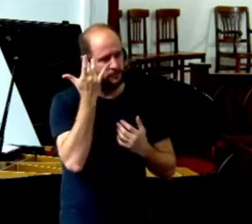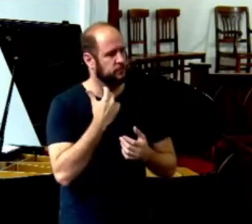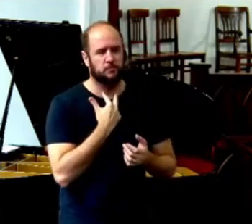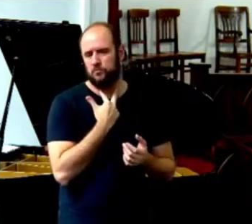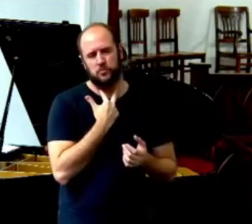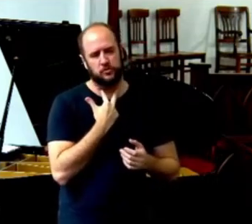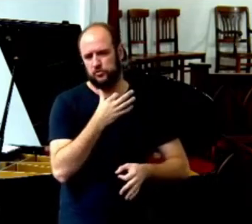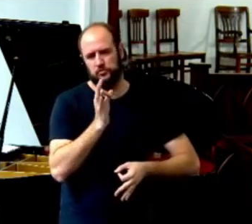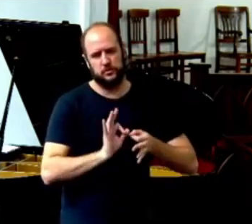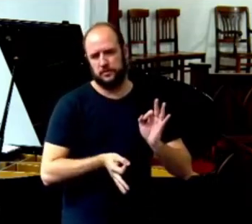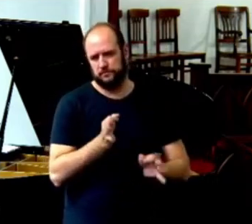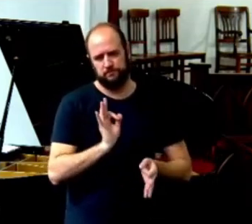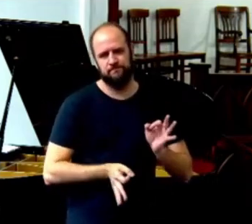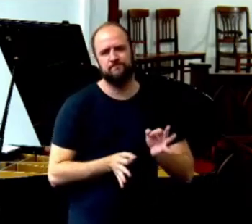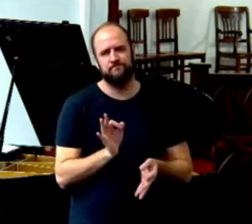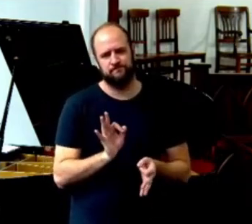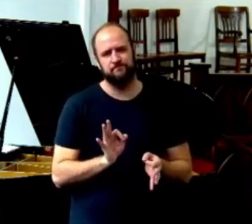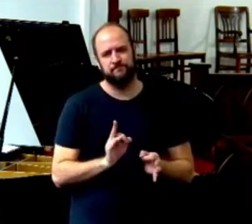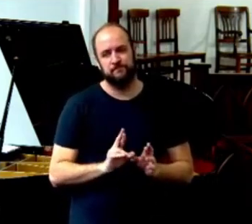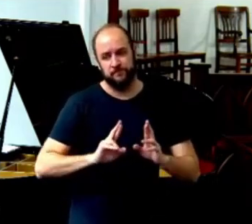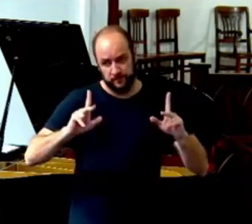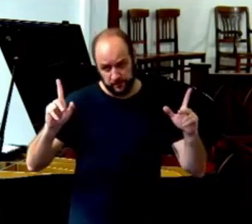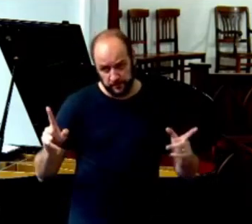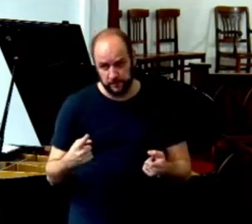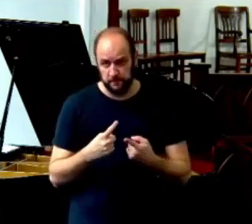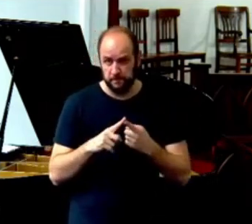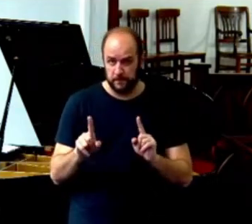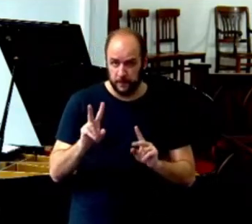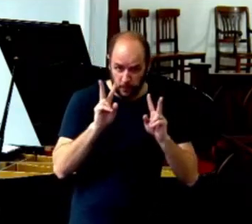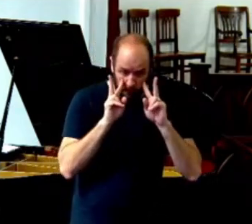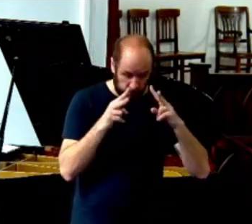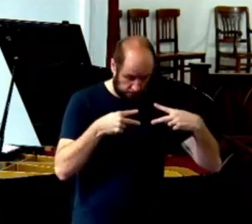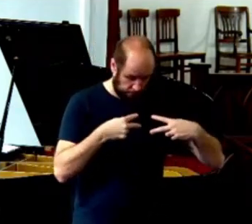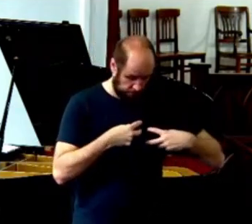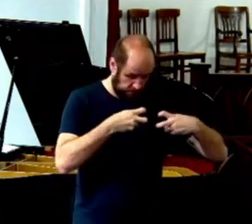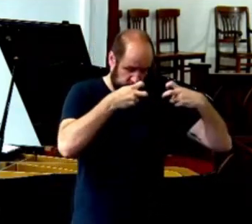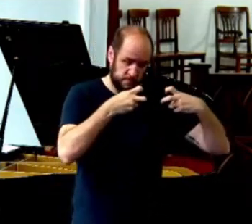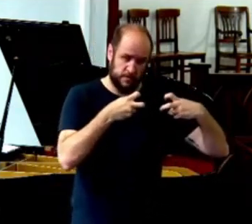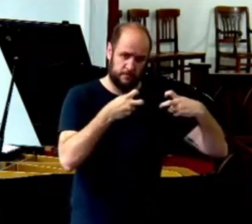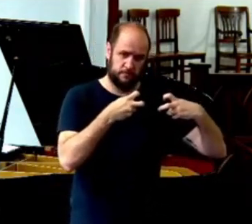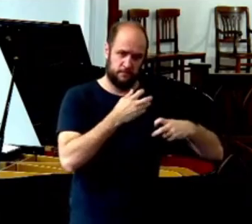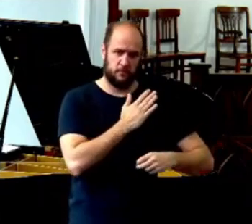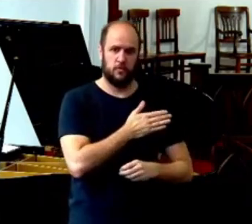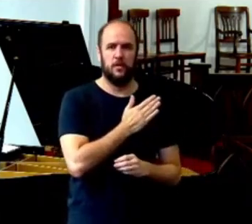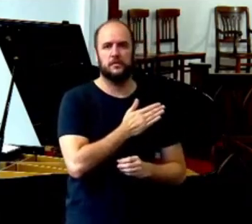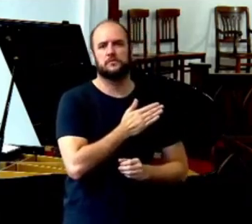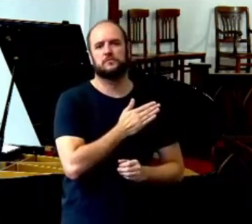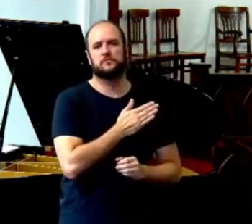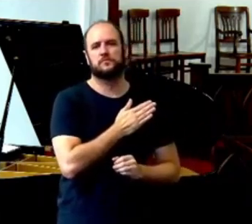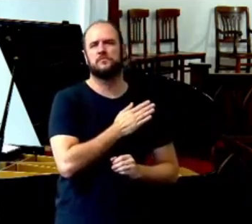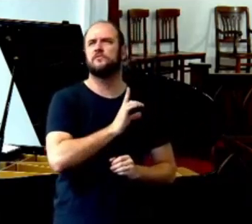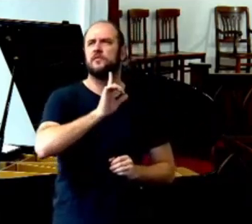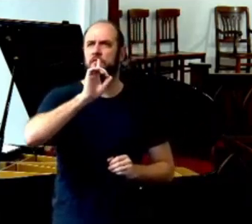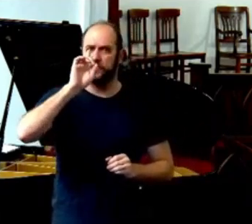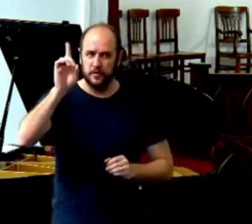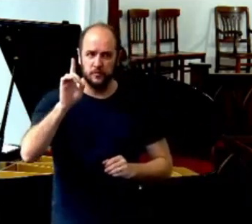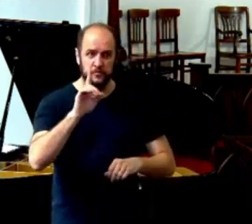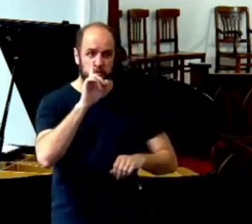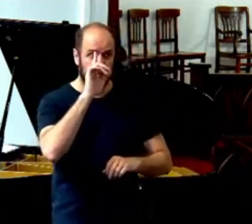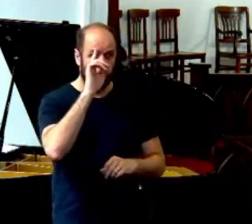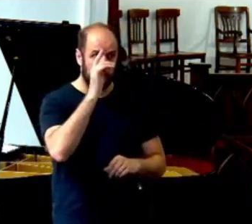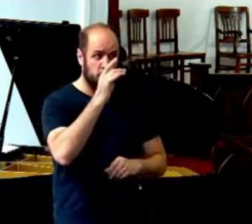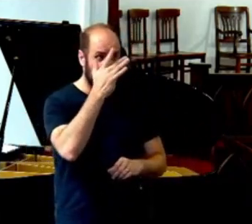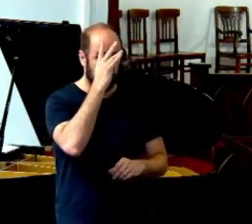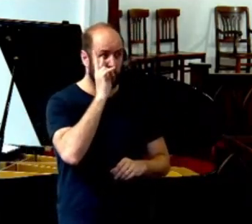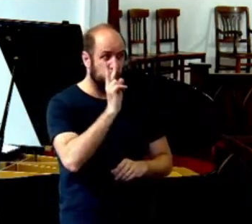não devem fazê-lo. Mas ao passo que eu olho para o meu coração e Deus coloca pessoas na minha